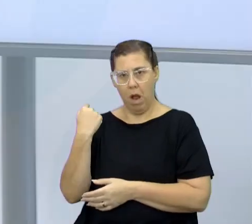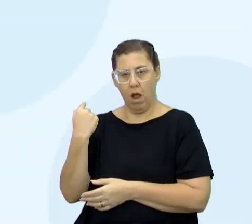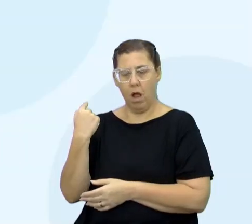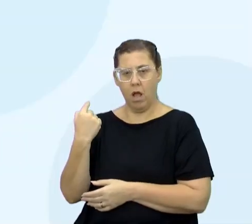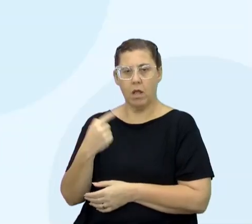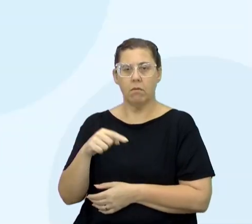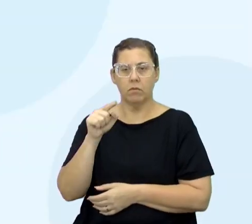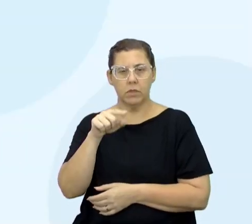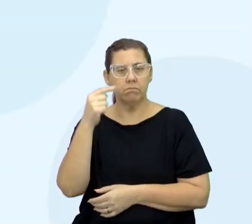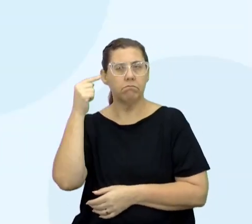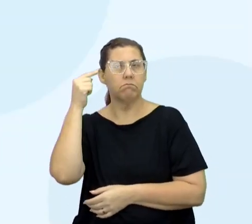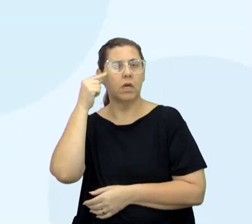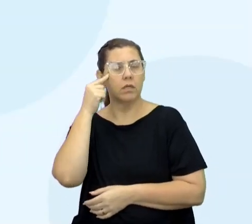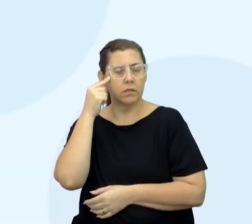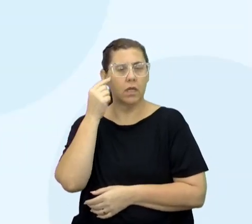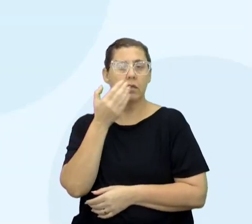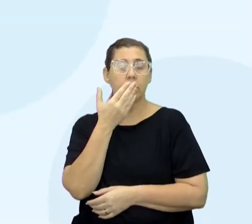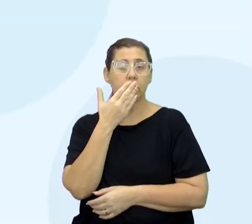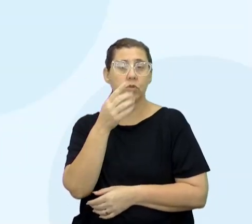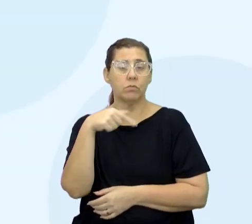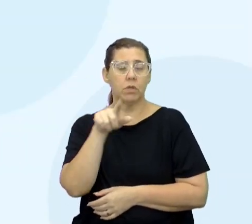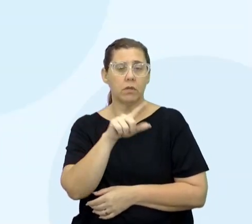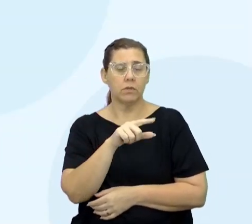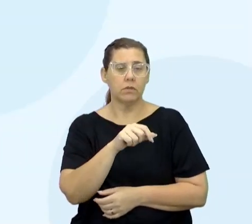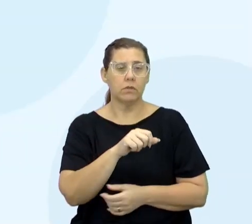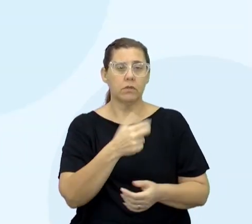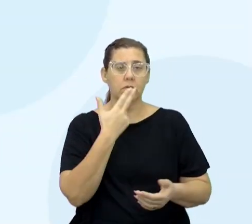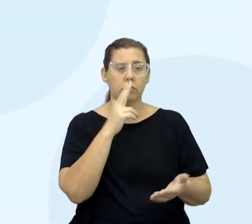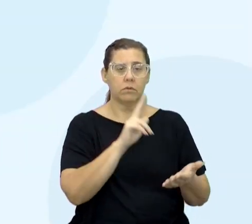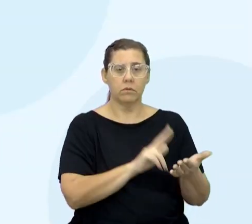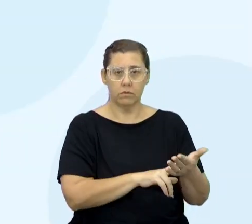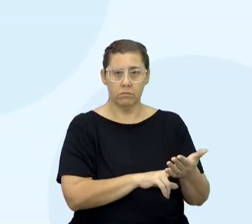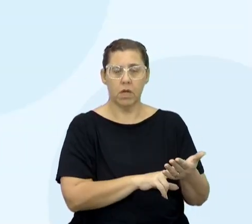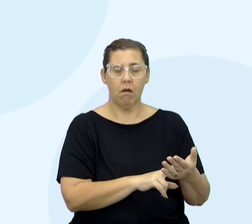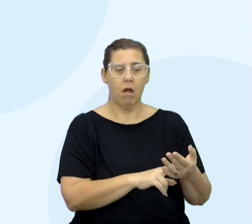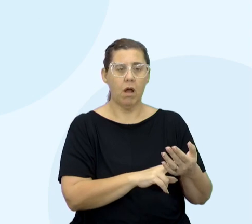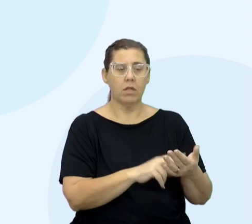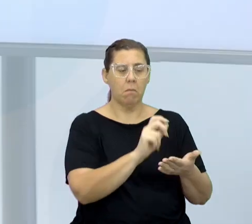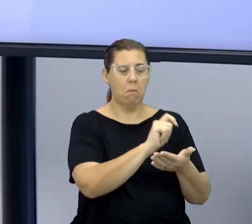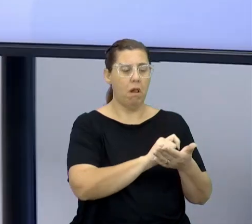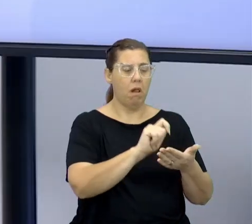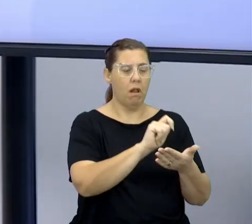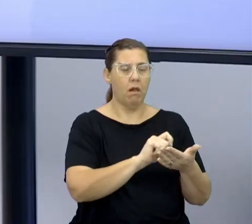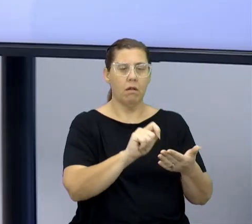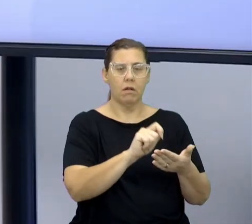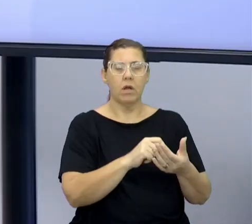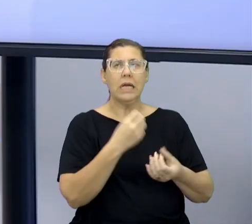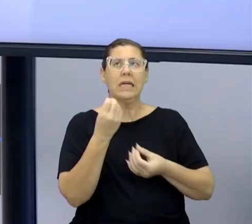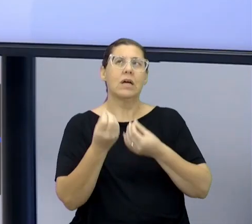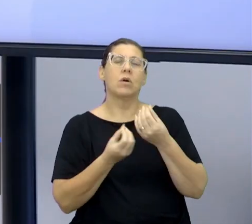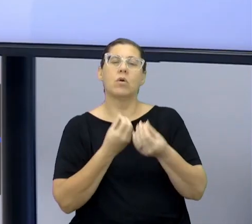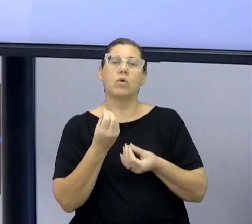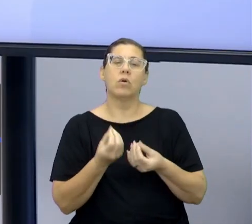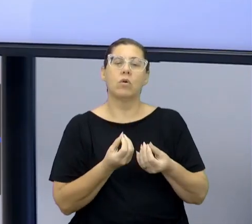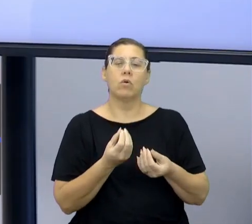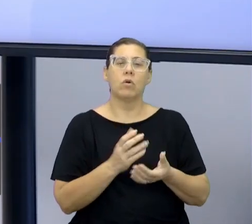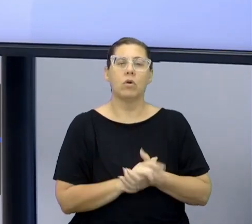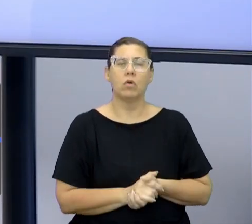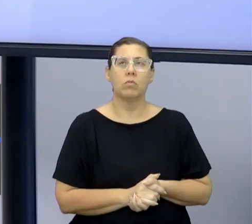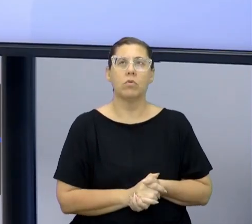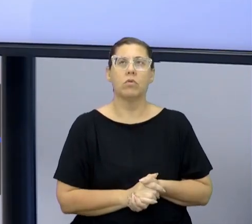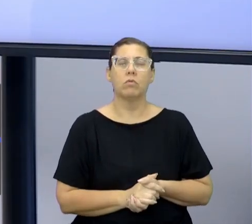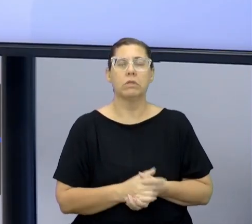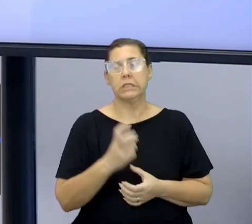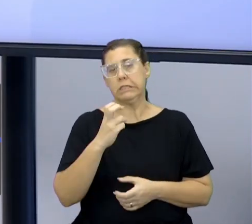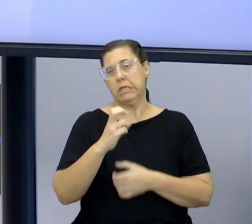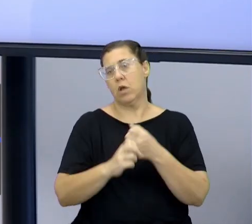vocês refletirem. Então eu pedi para vocês fazerem uma carta, né, um esboço de uma carta de como eu estaria daqui 5